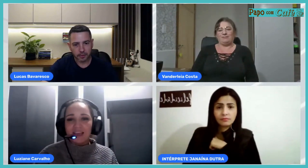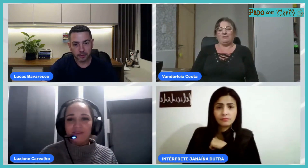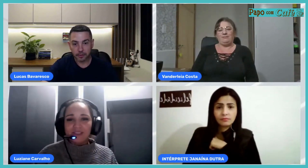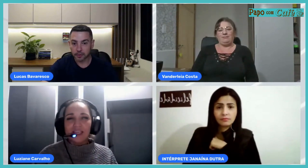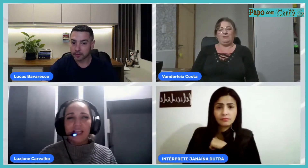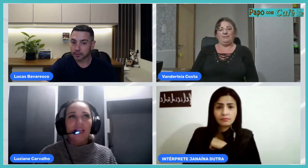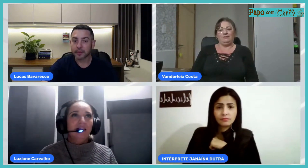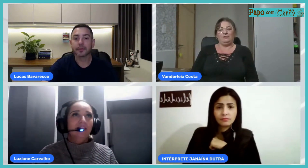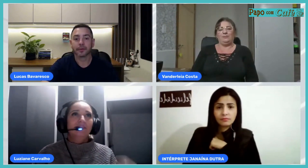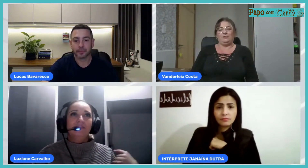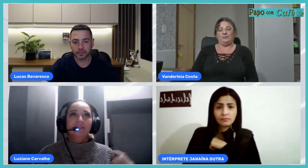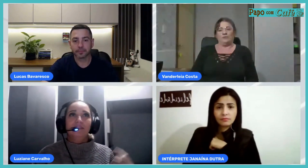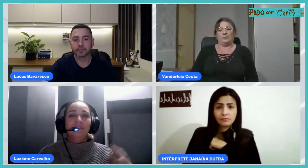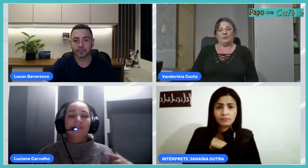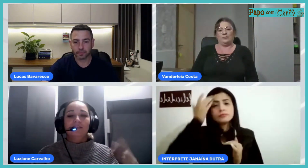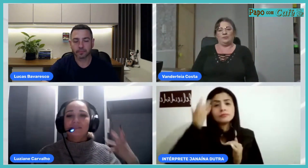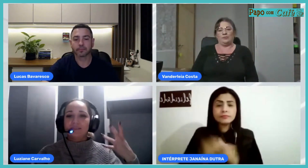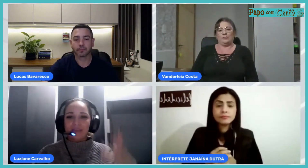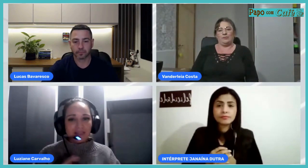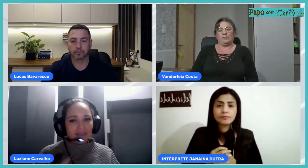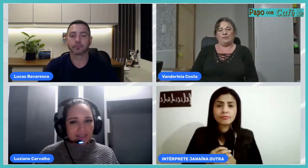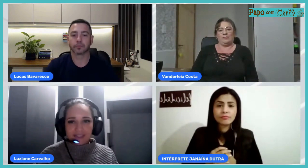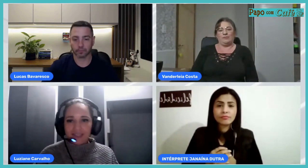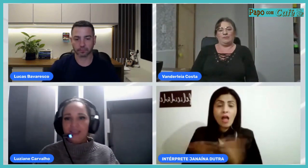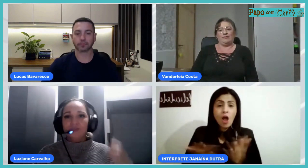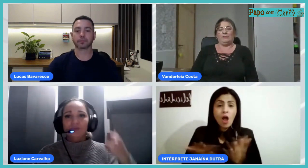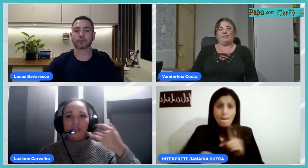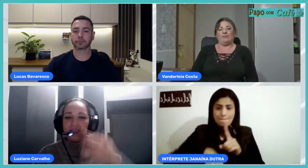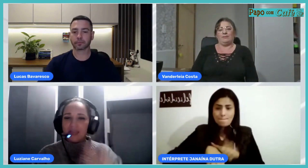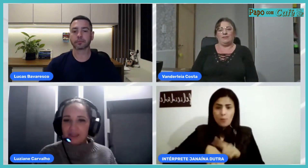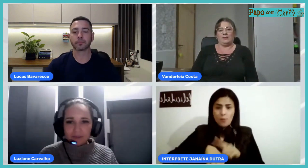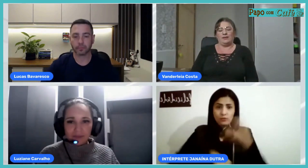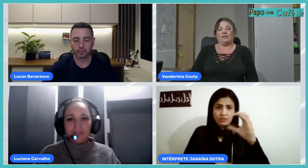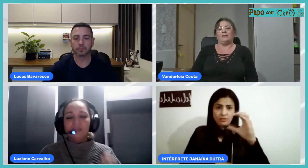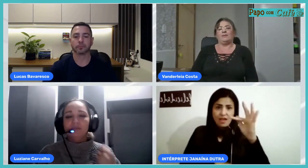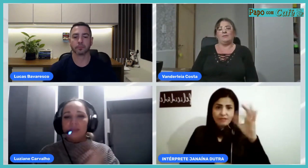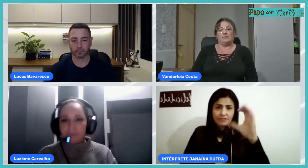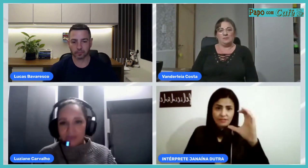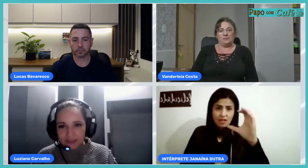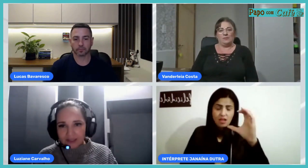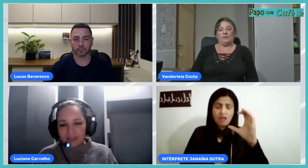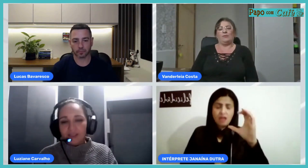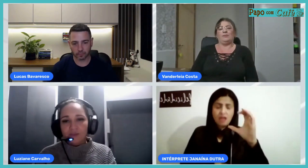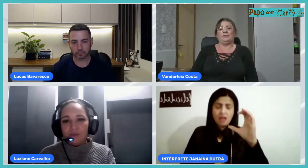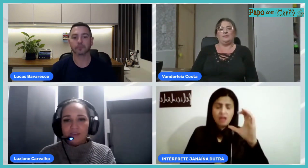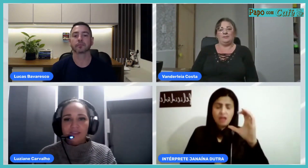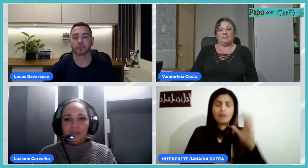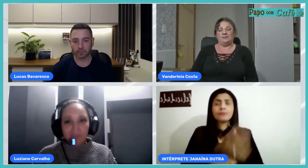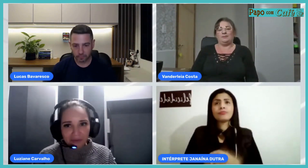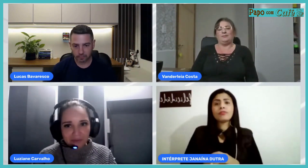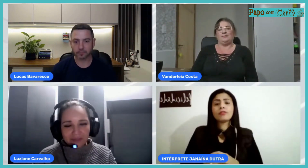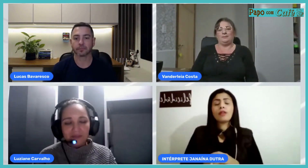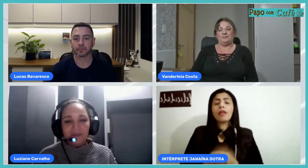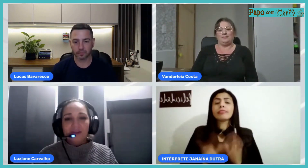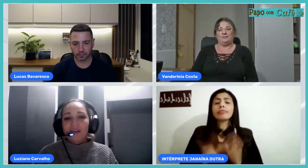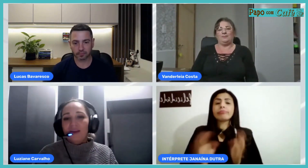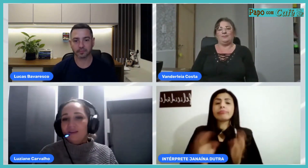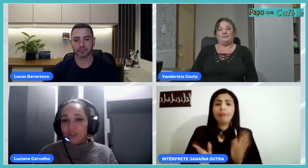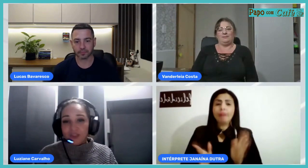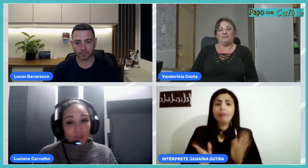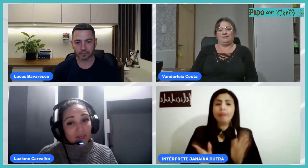esse CFC tá trazendo, né, tá trabalhando, tá pensando nesse